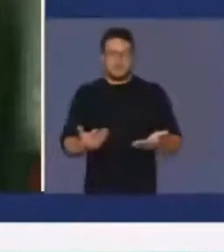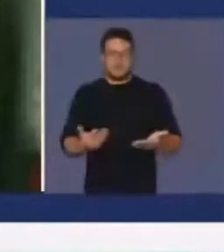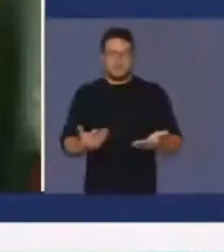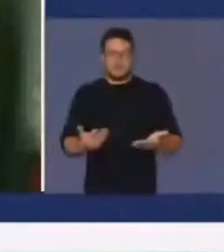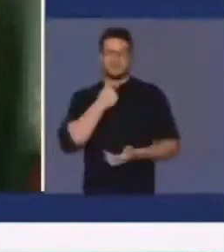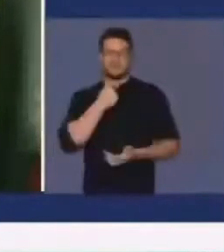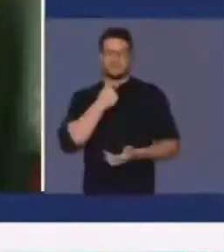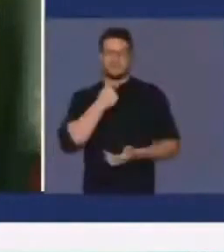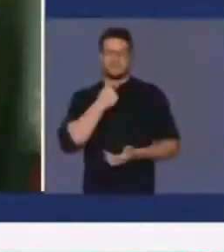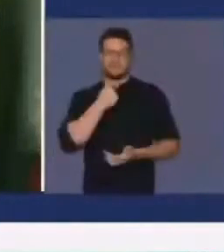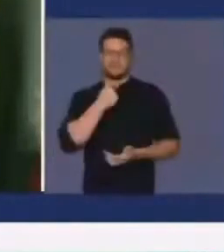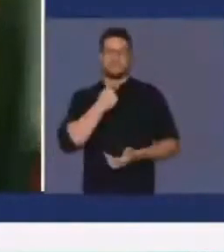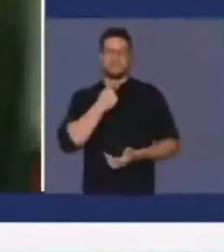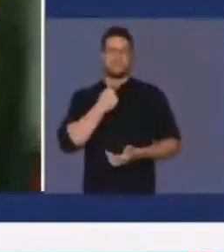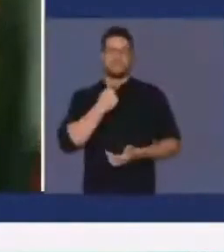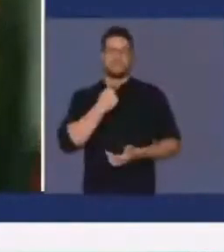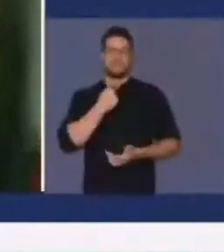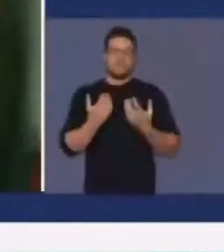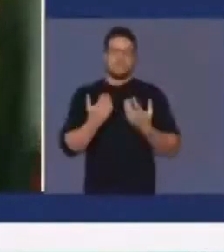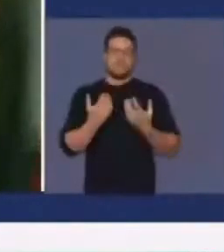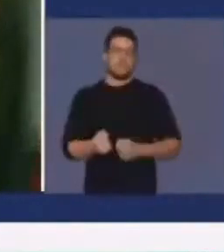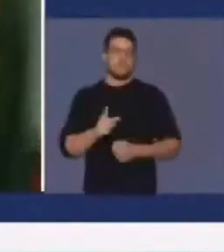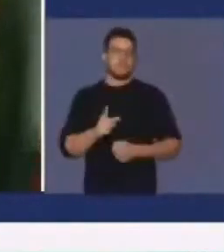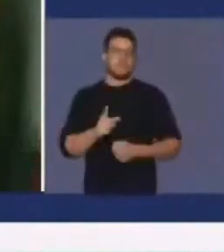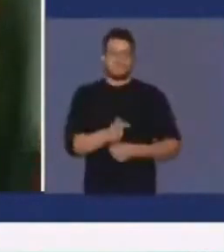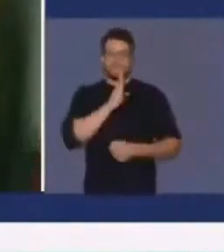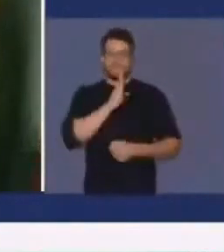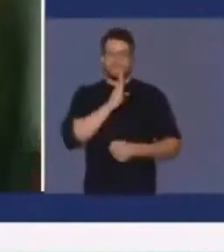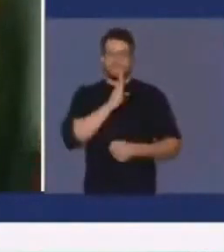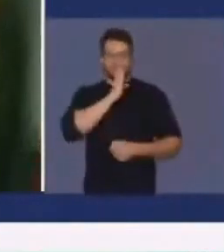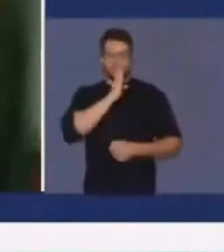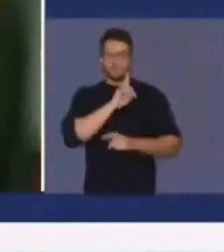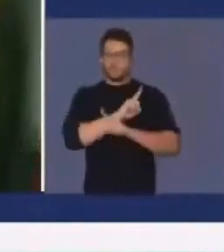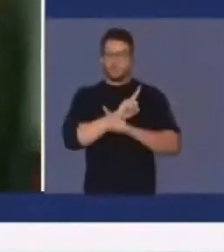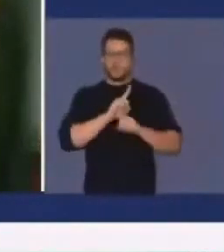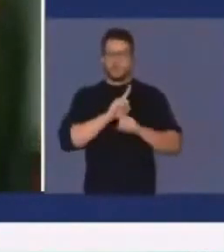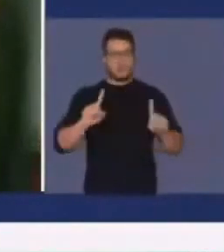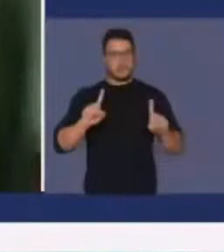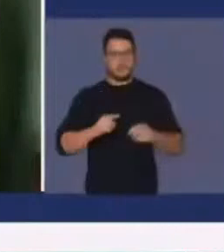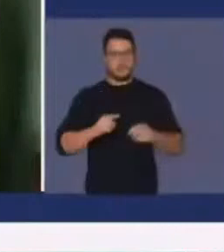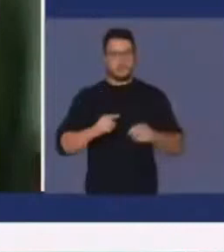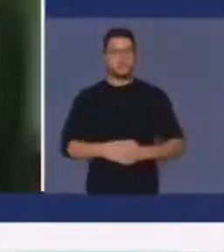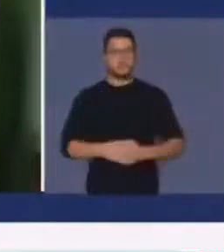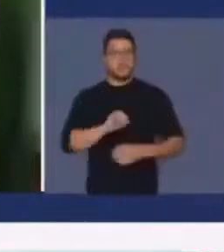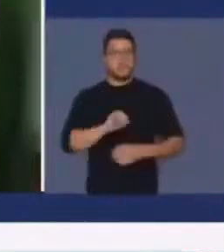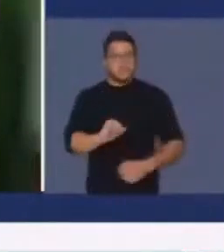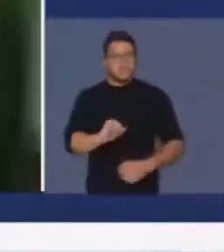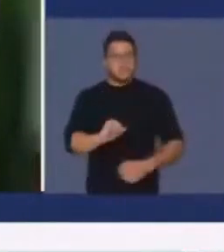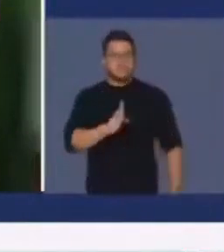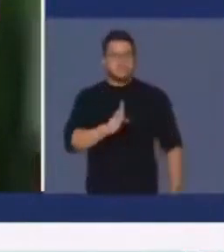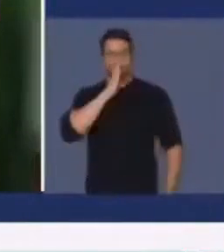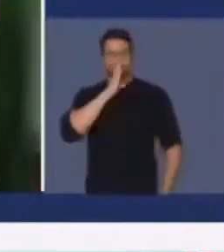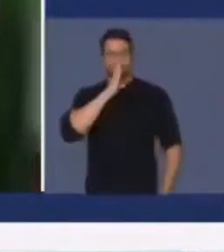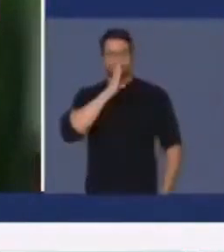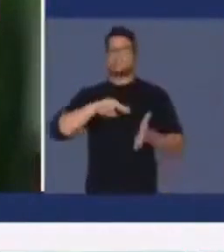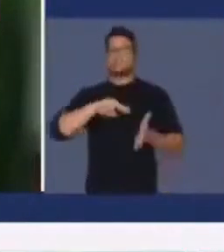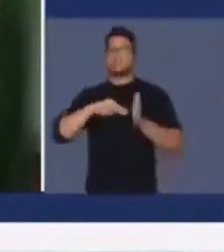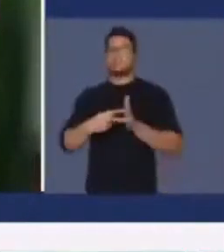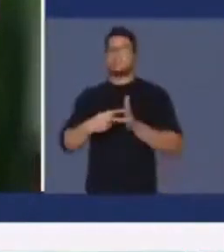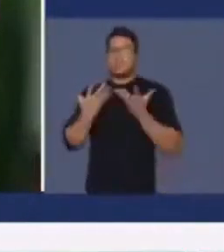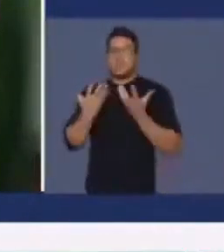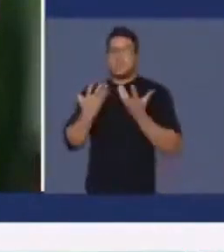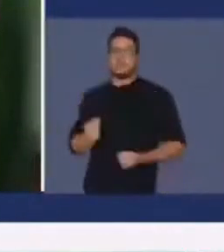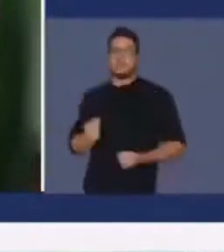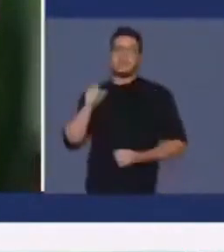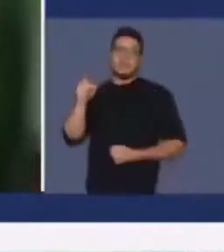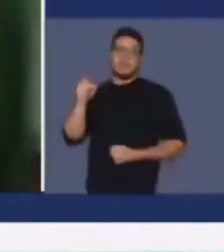de ninguém. O silêncio, neste momento, é sinônimo de cumplicidade. Bolsonaro é um